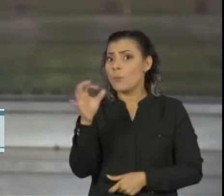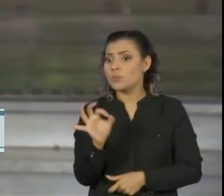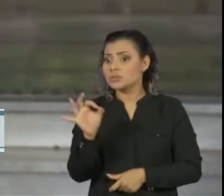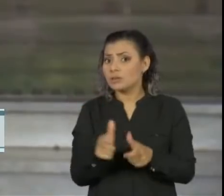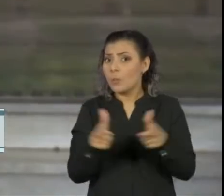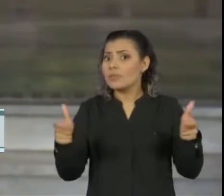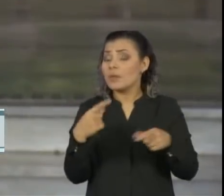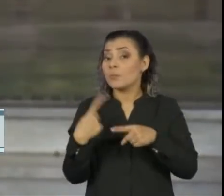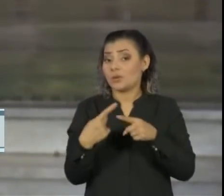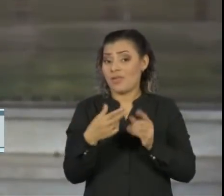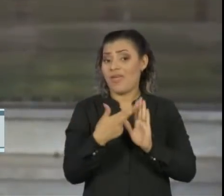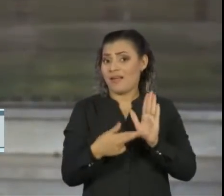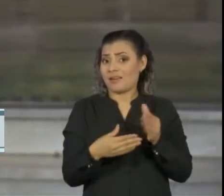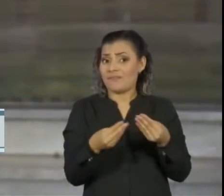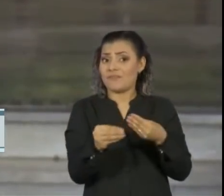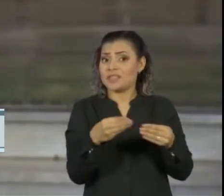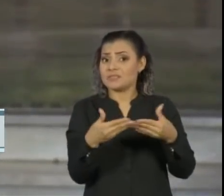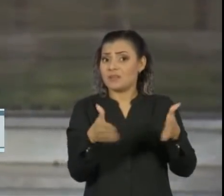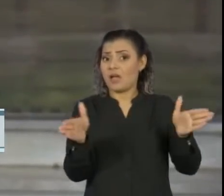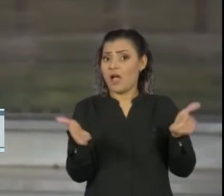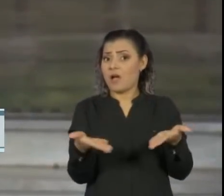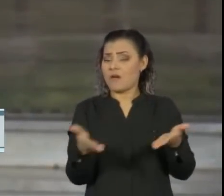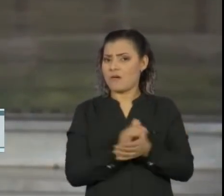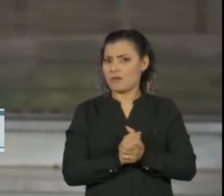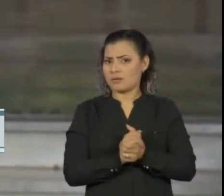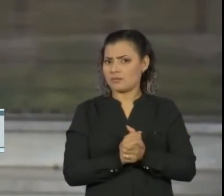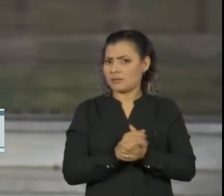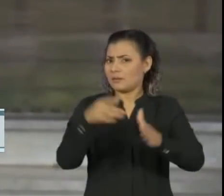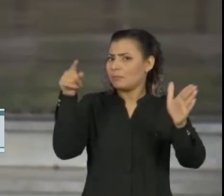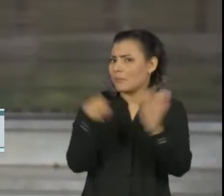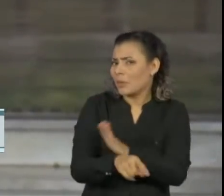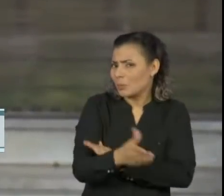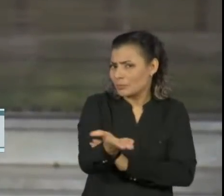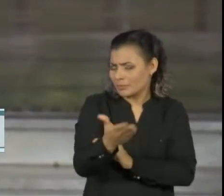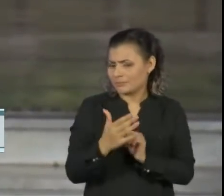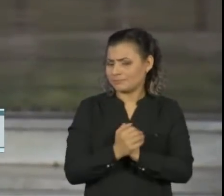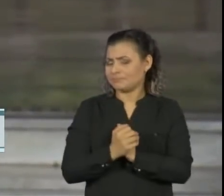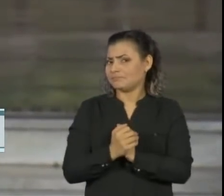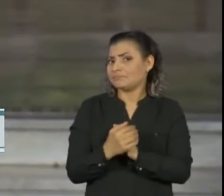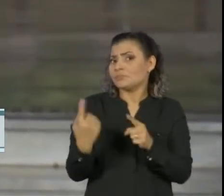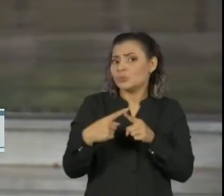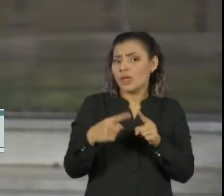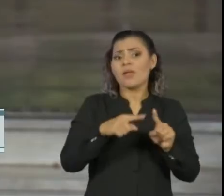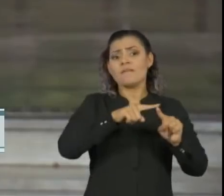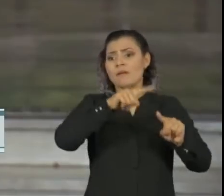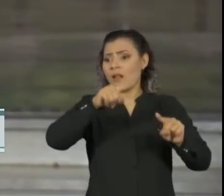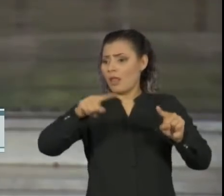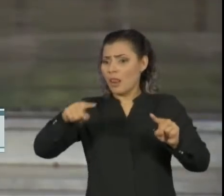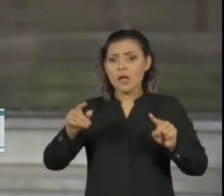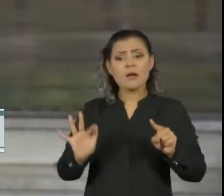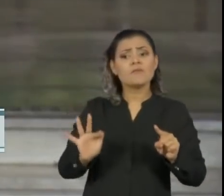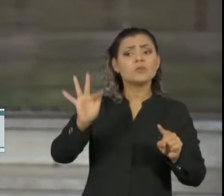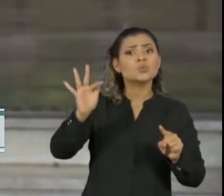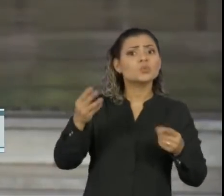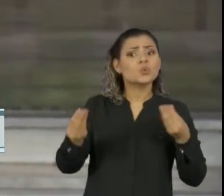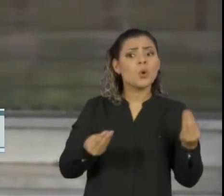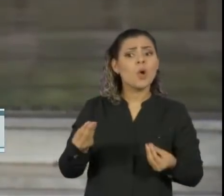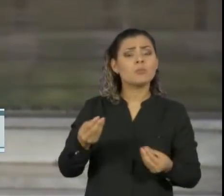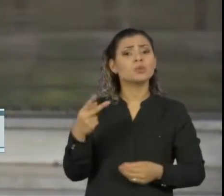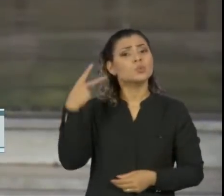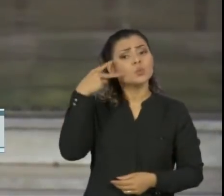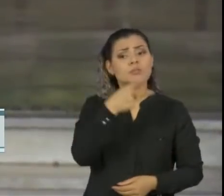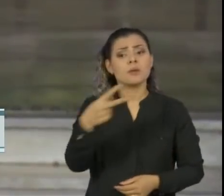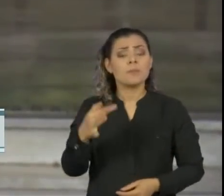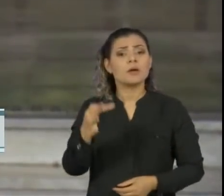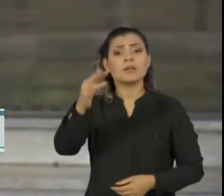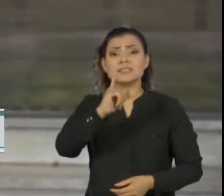devido à flexibilização, eu pergunto, nesse cenário, qual é a projeção do Estado para casos